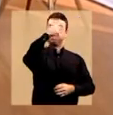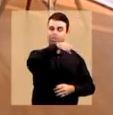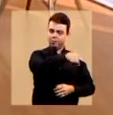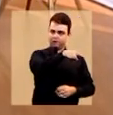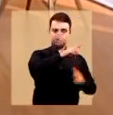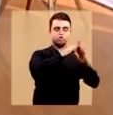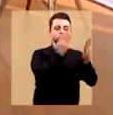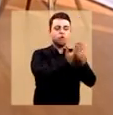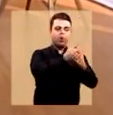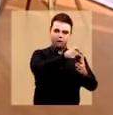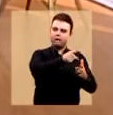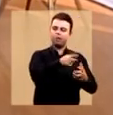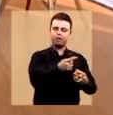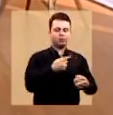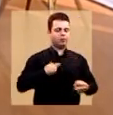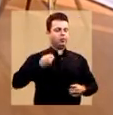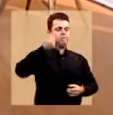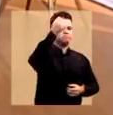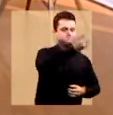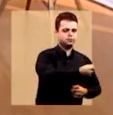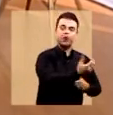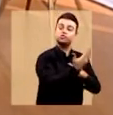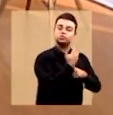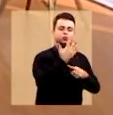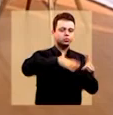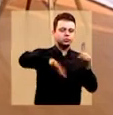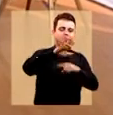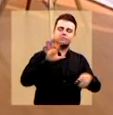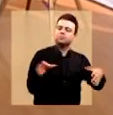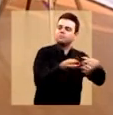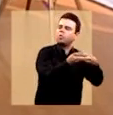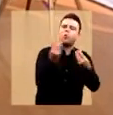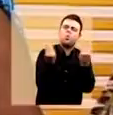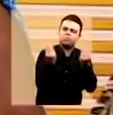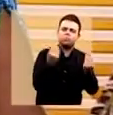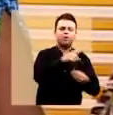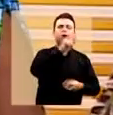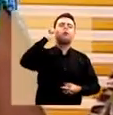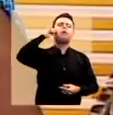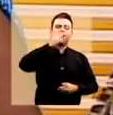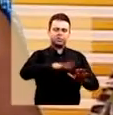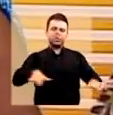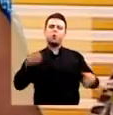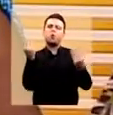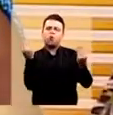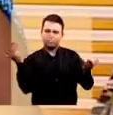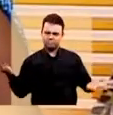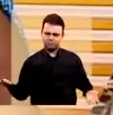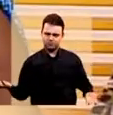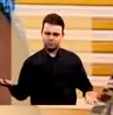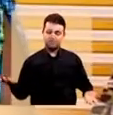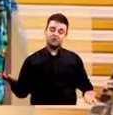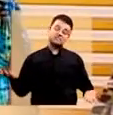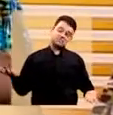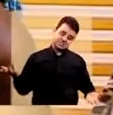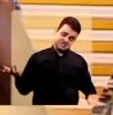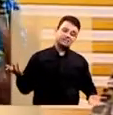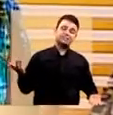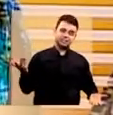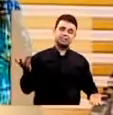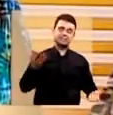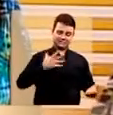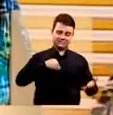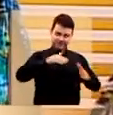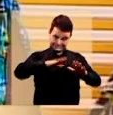contato com a sociedade. Como é que a escola recebe a criança negra? Ela não recebe. Na verdade, a criança